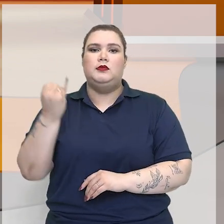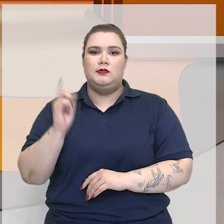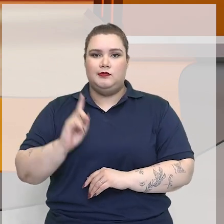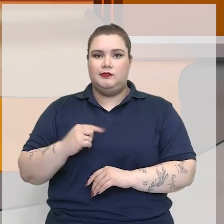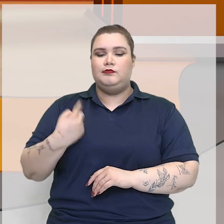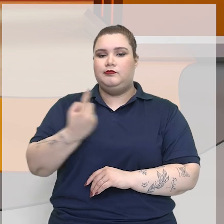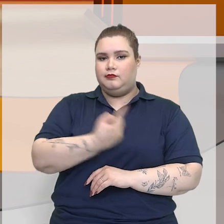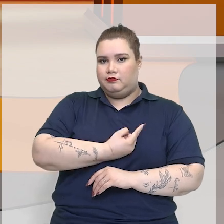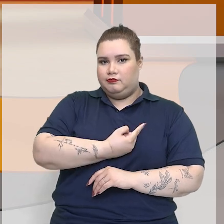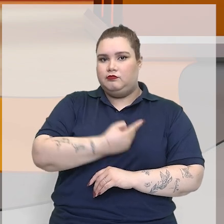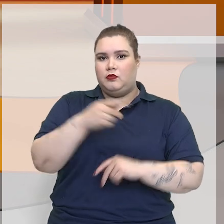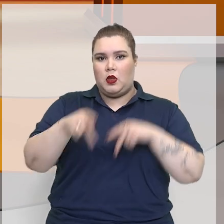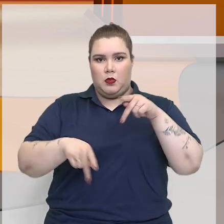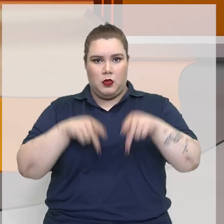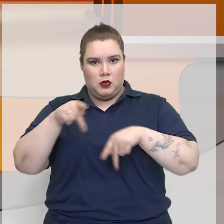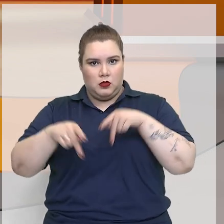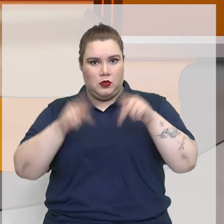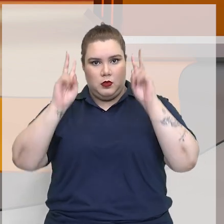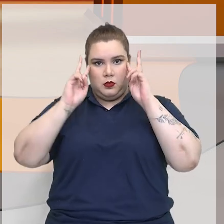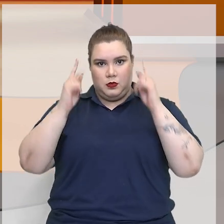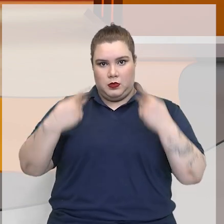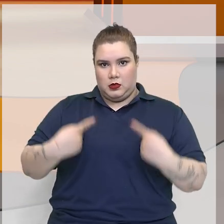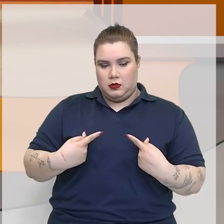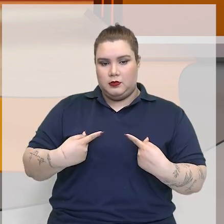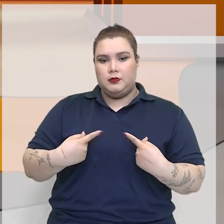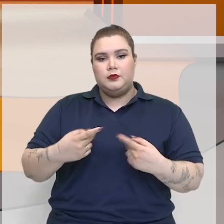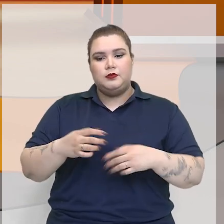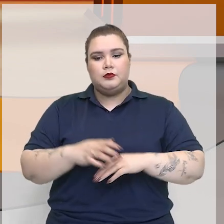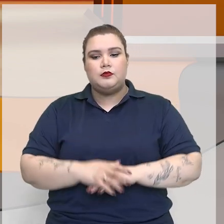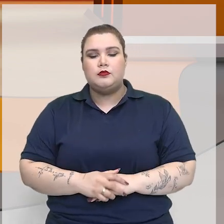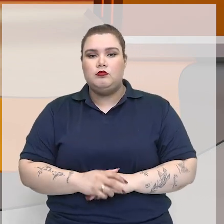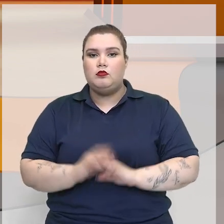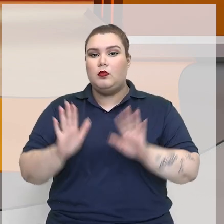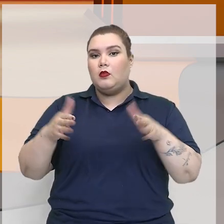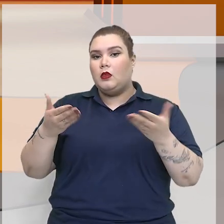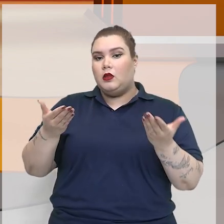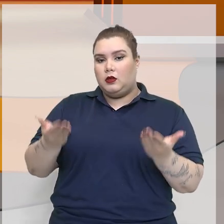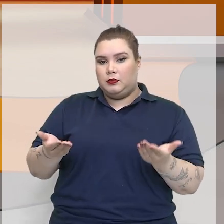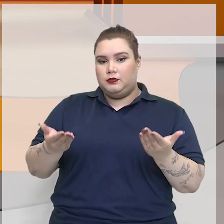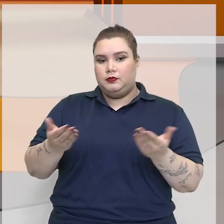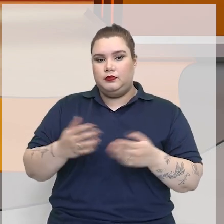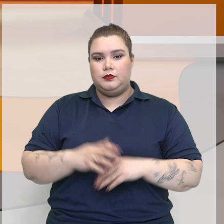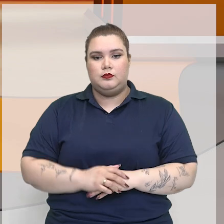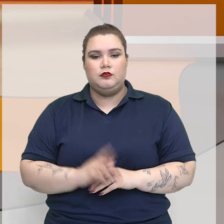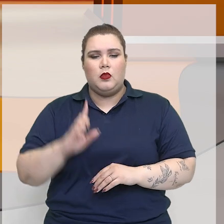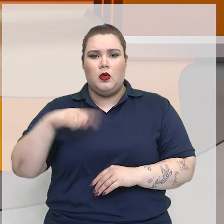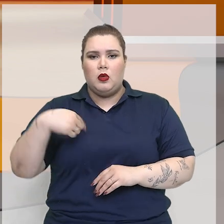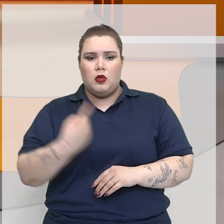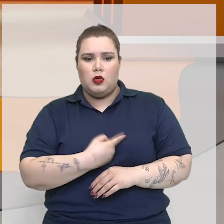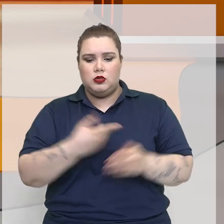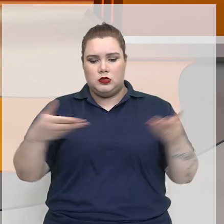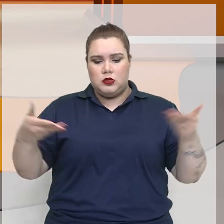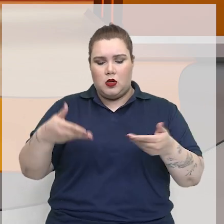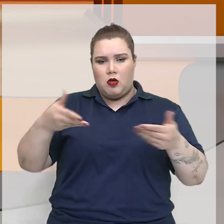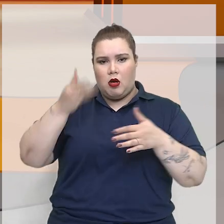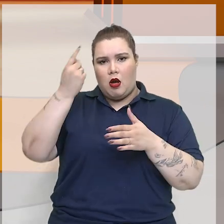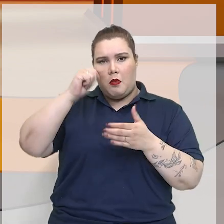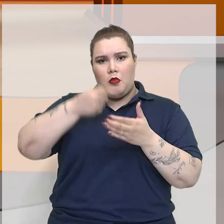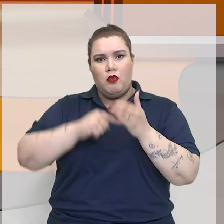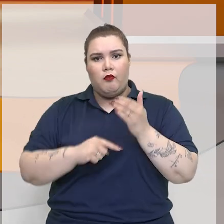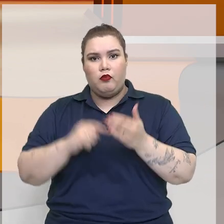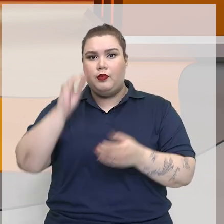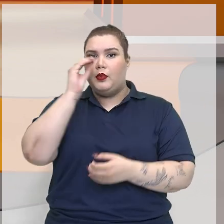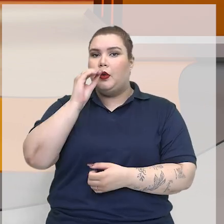importantíssimo para a civilização humana. Então, né, vamos nos aprofundar